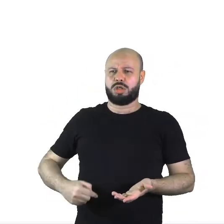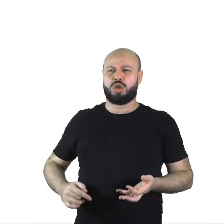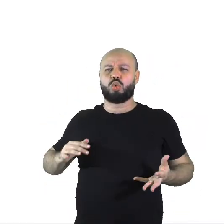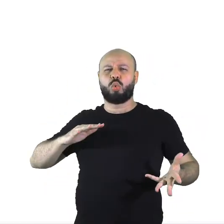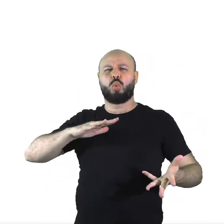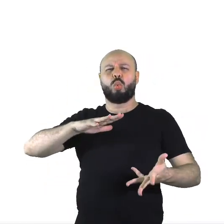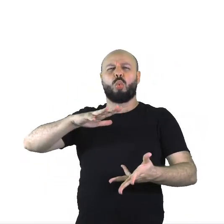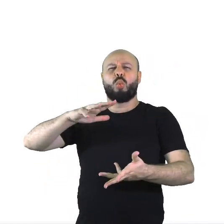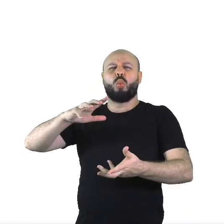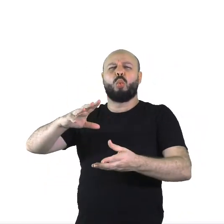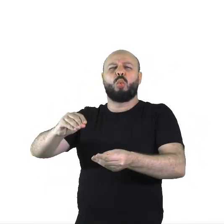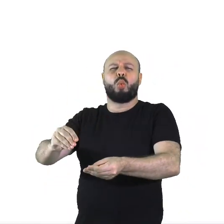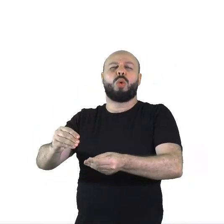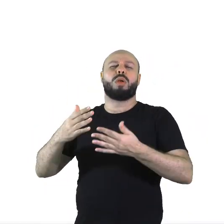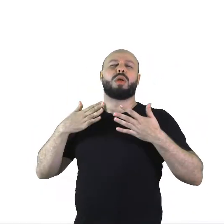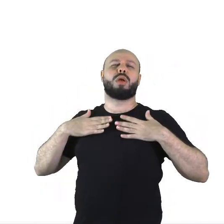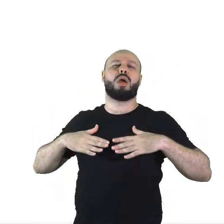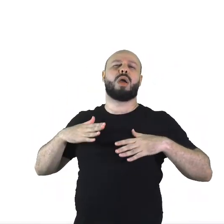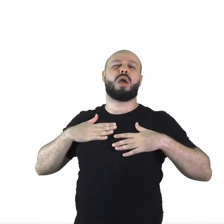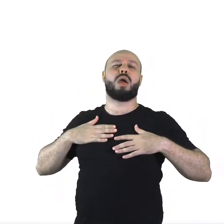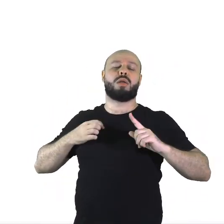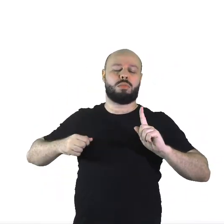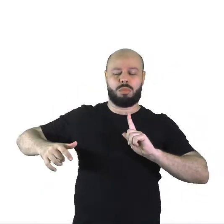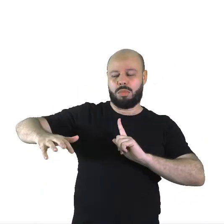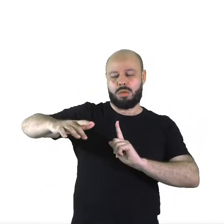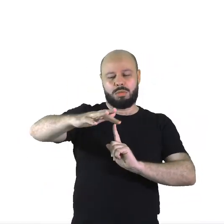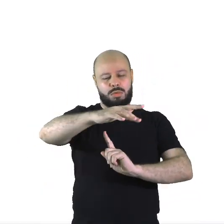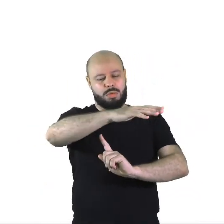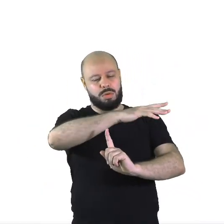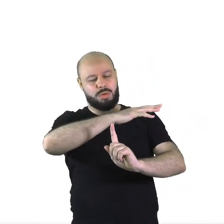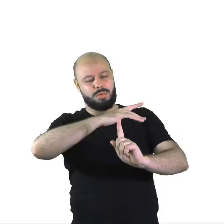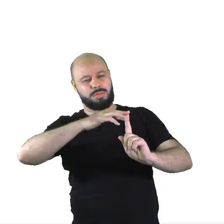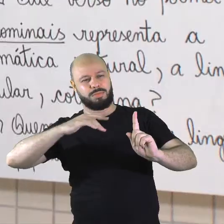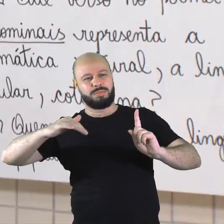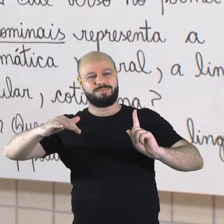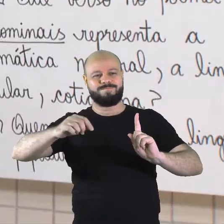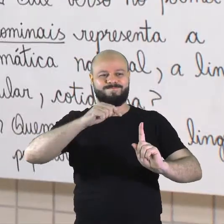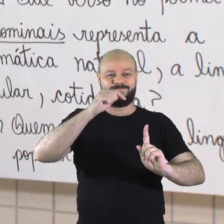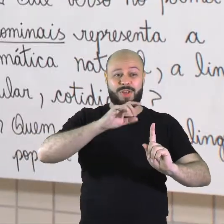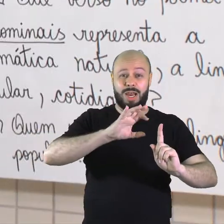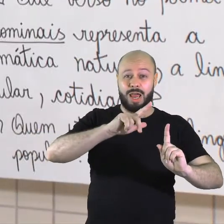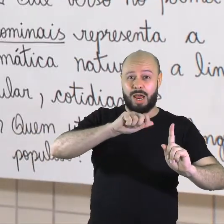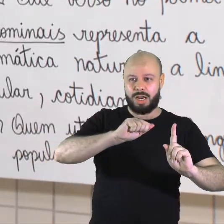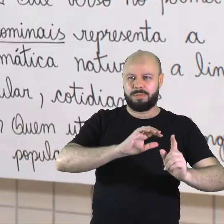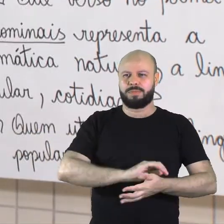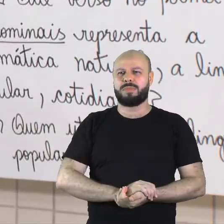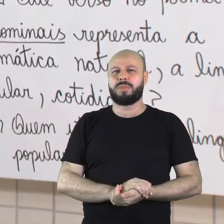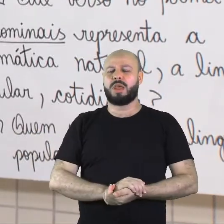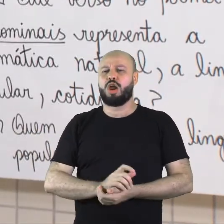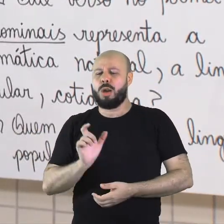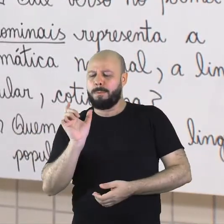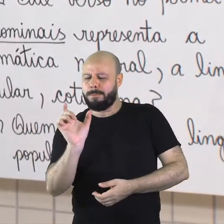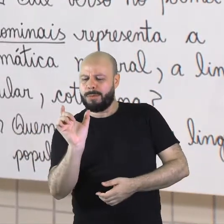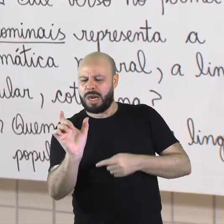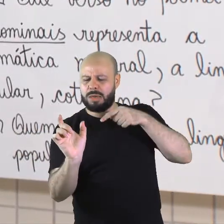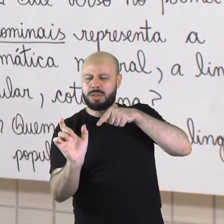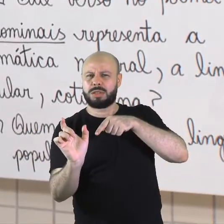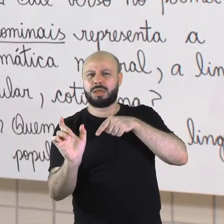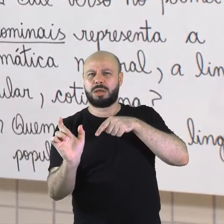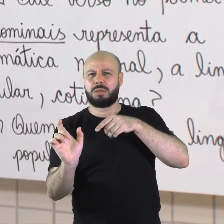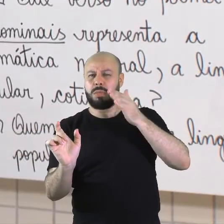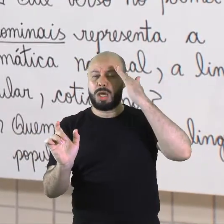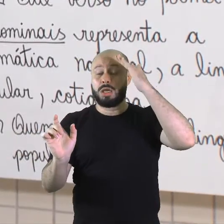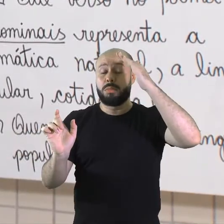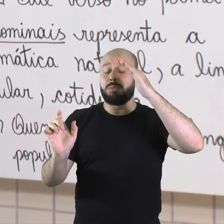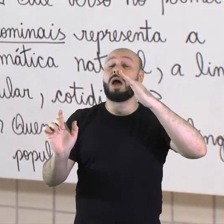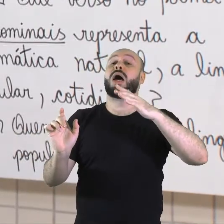era tranquilo ao redor de Clara. Então, quando ele utiliza, né, as palavras dos países que estavam aí, os principais países